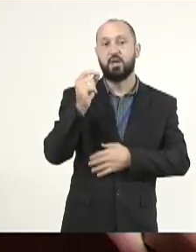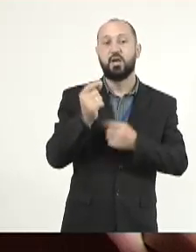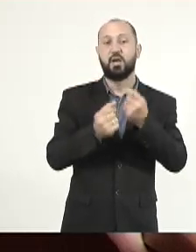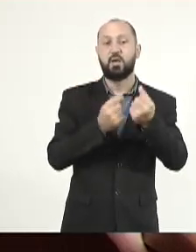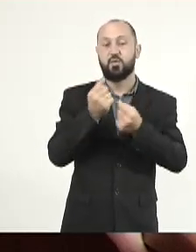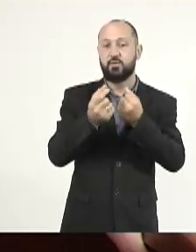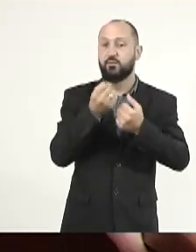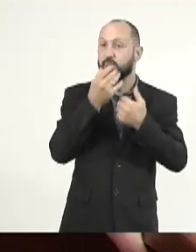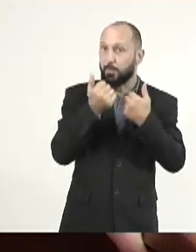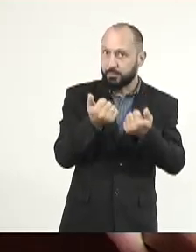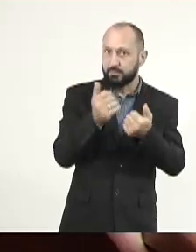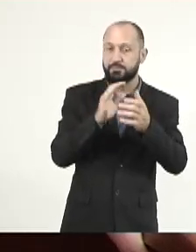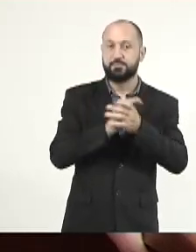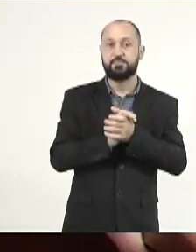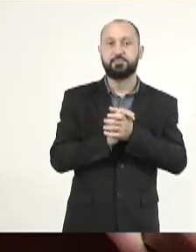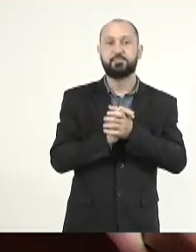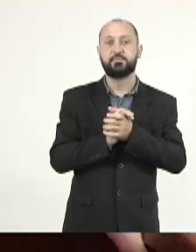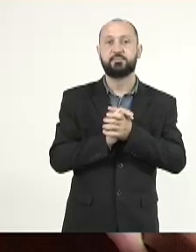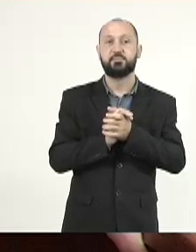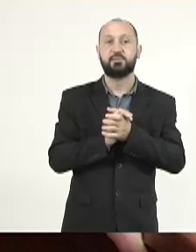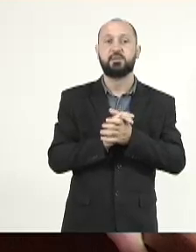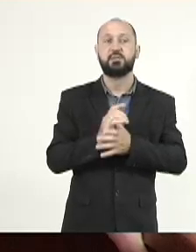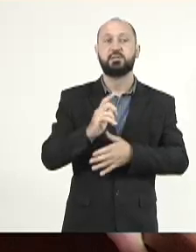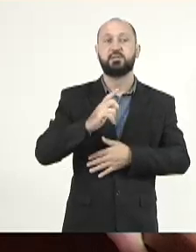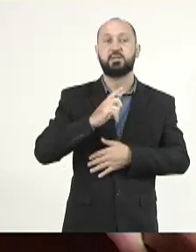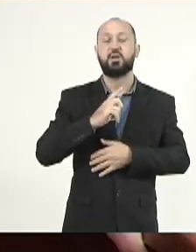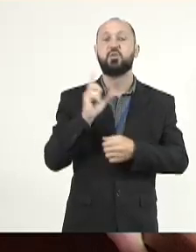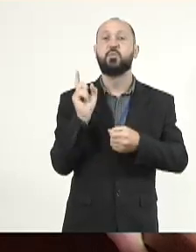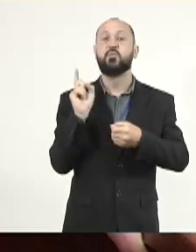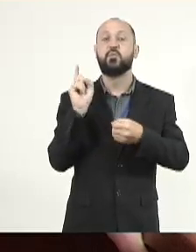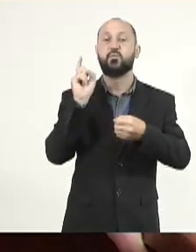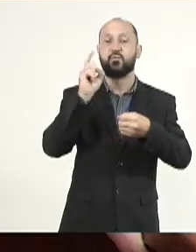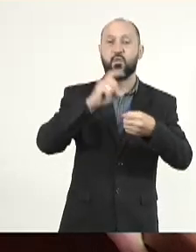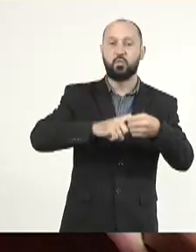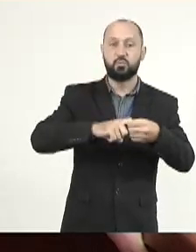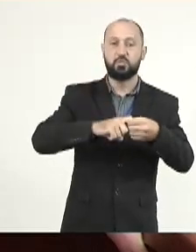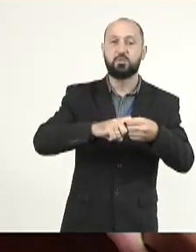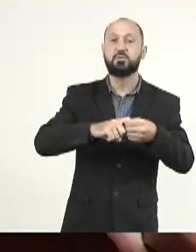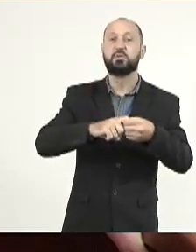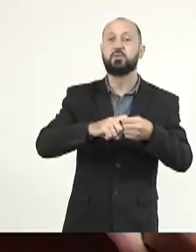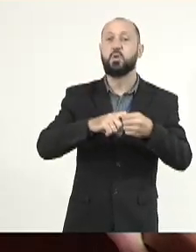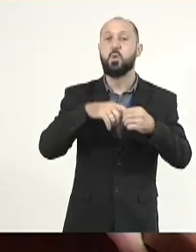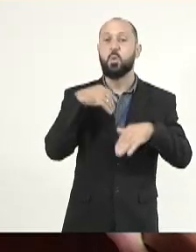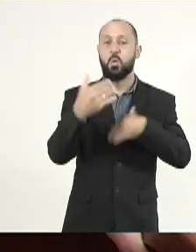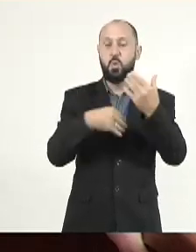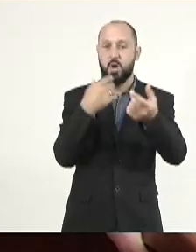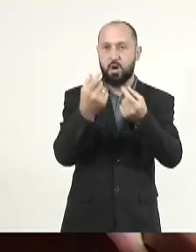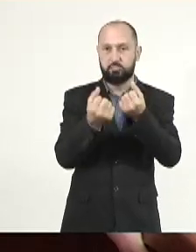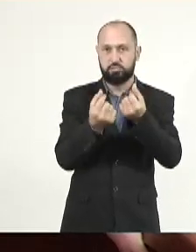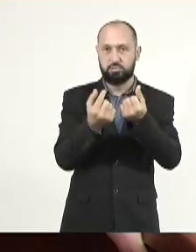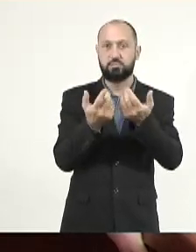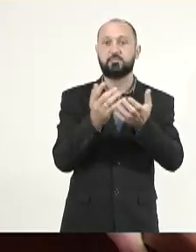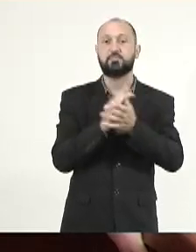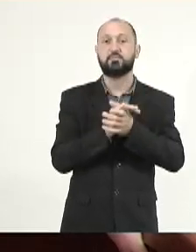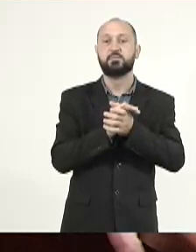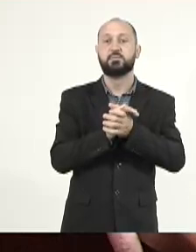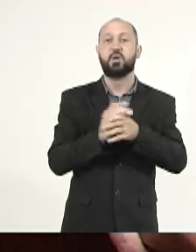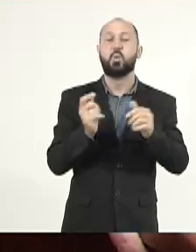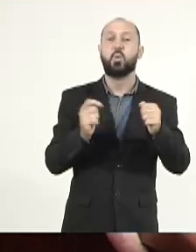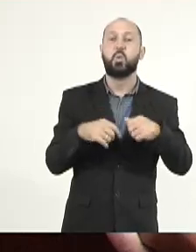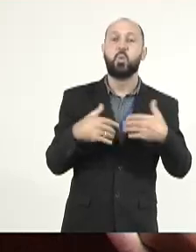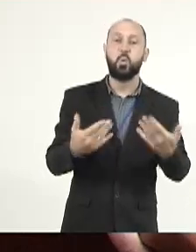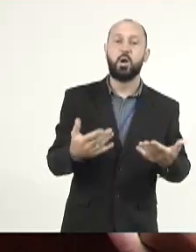vai bem, né? Nós estamos retomando os rumos do crescimento econômico, com